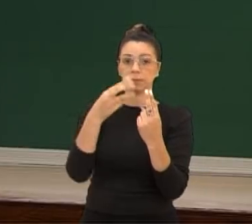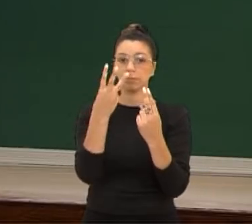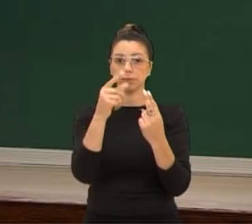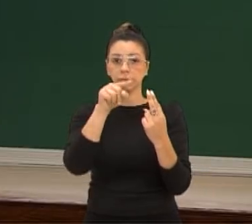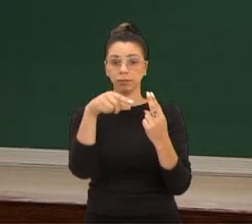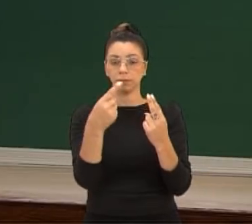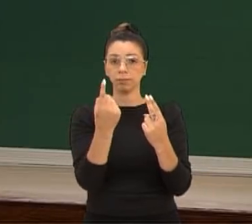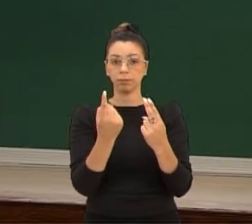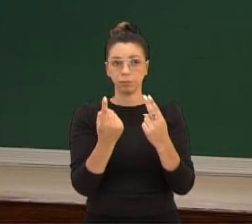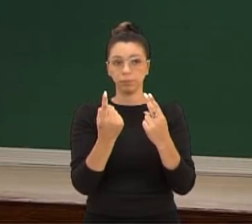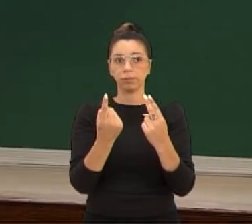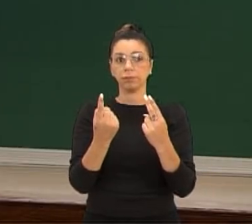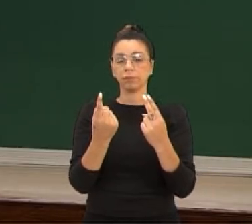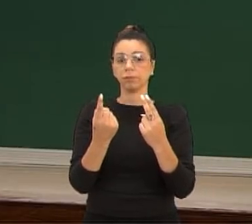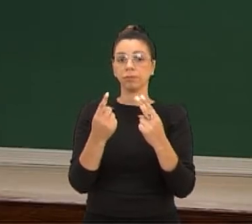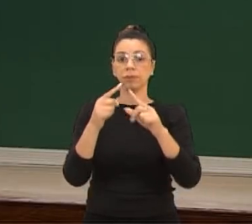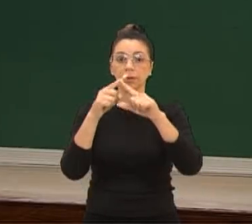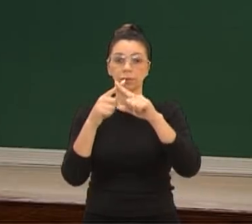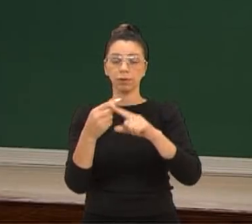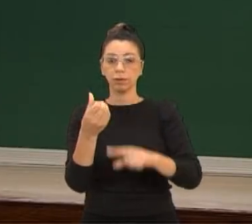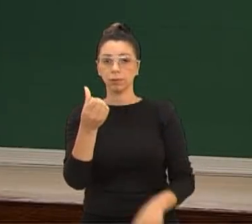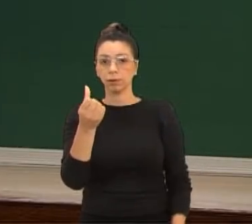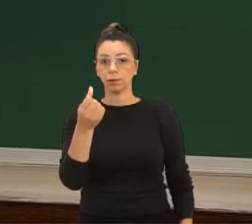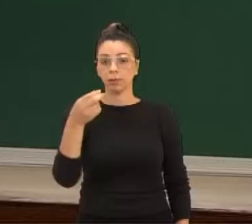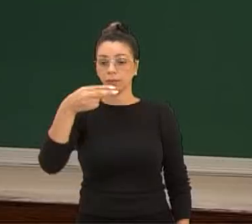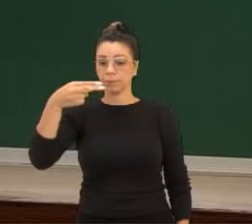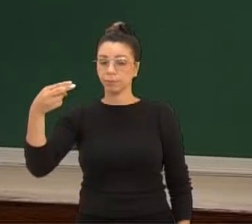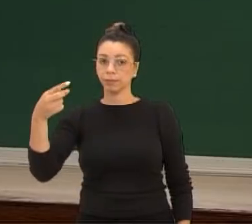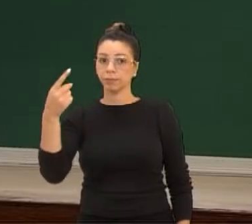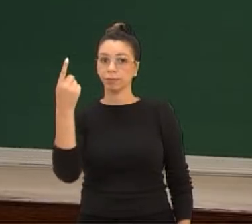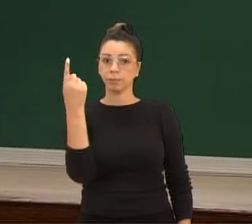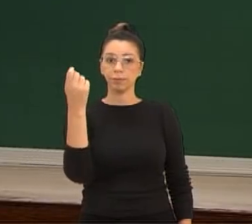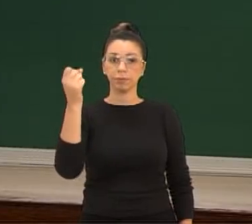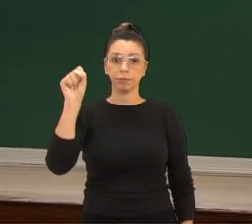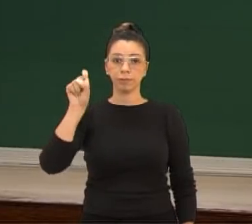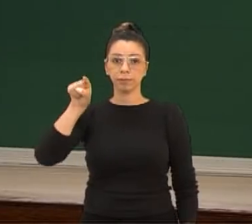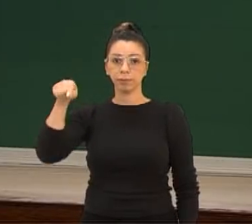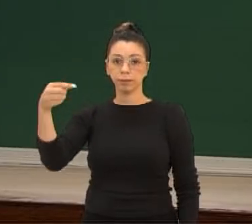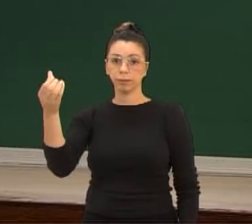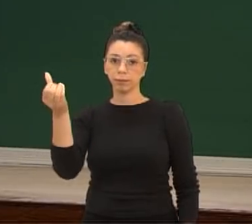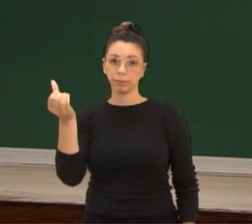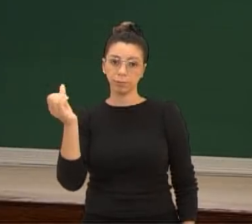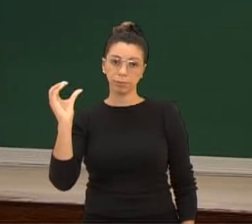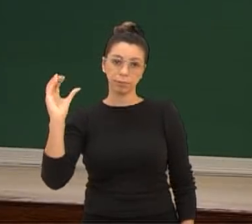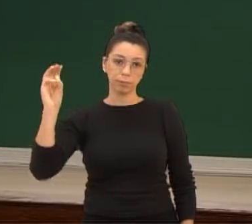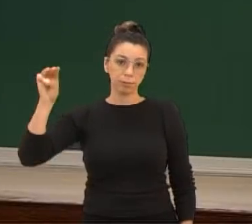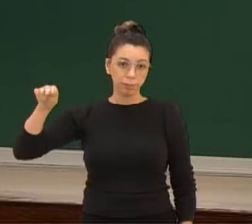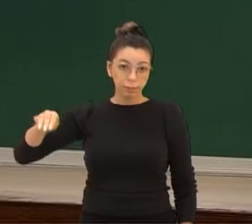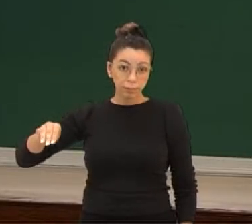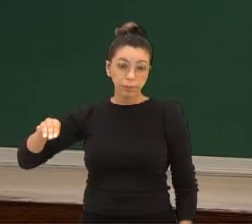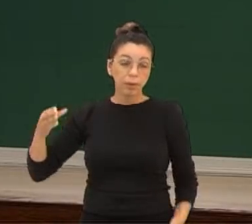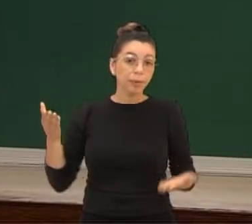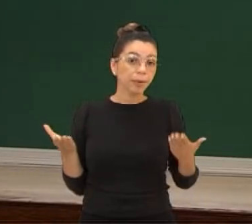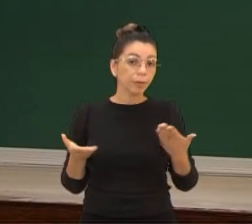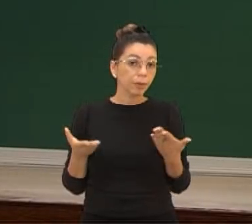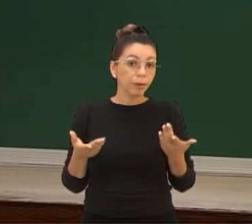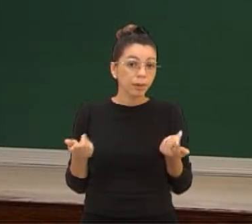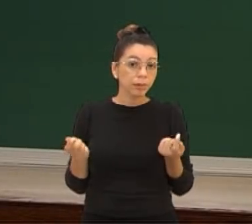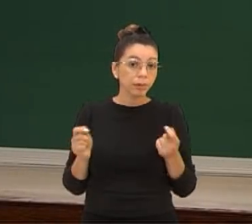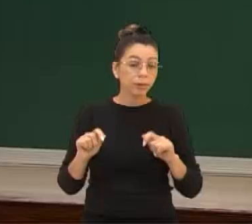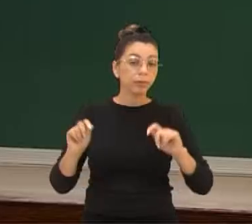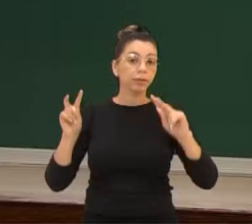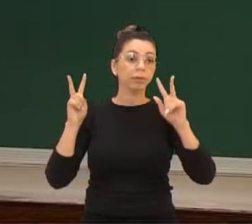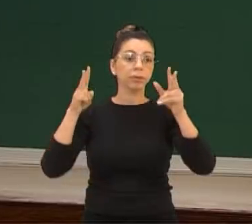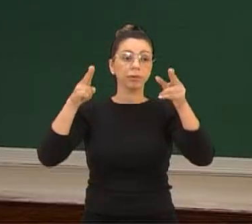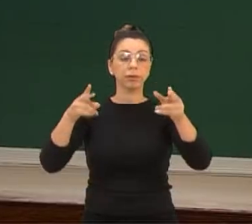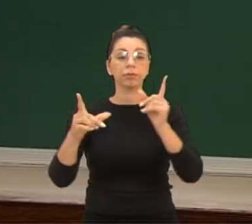3,1. 3,1 vezes 6 é igual a 18,6 centímetros. Agora, nós vamos fazer o mesmo